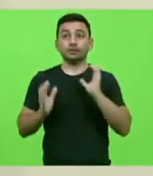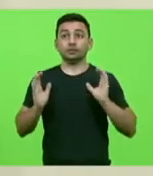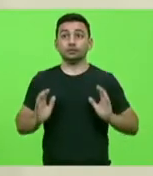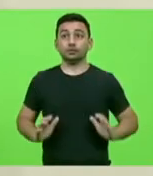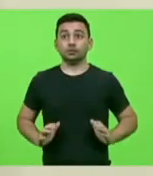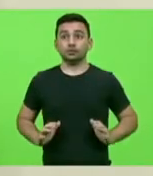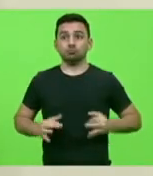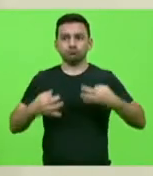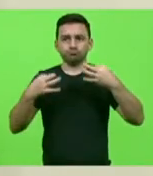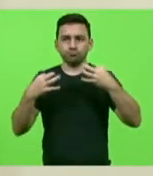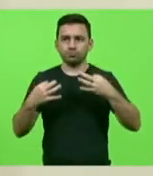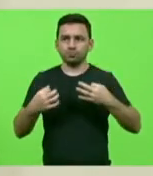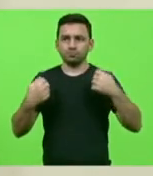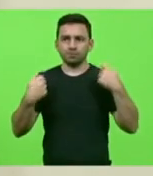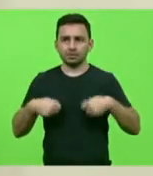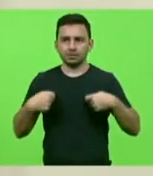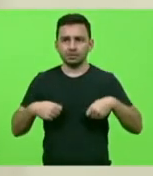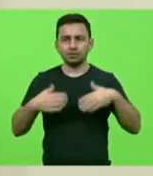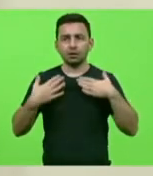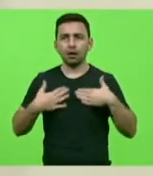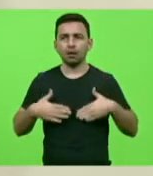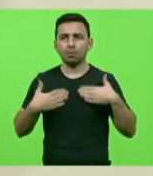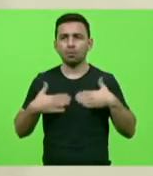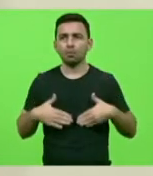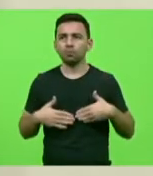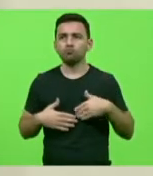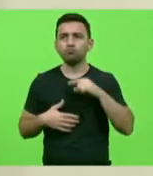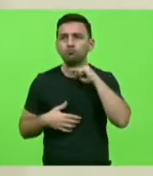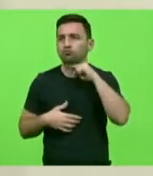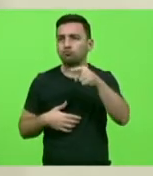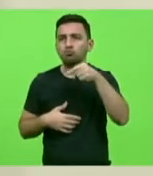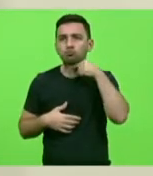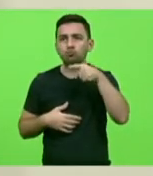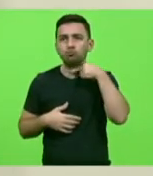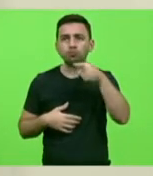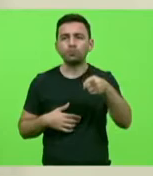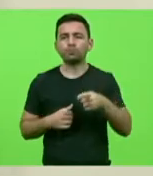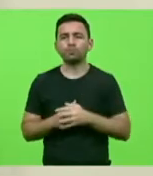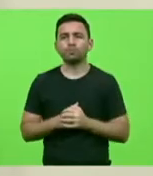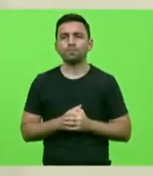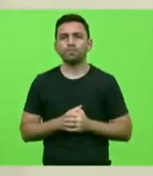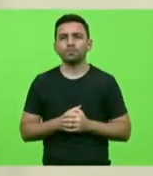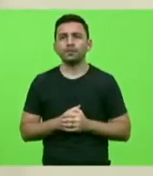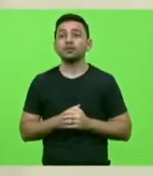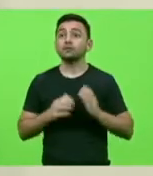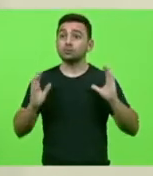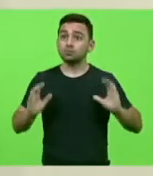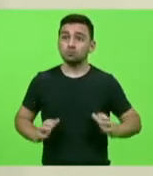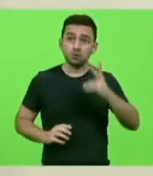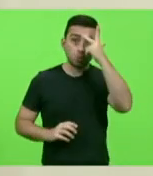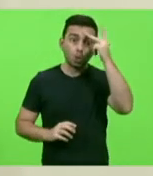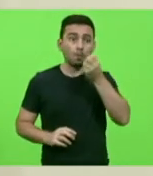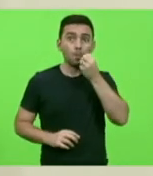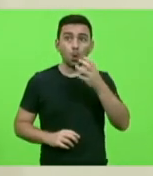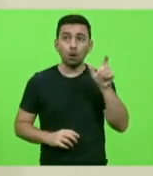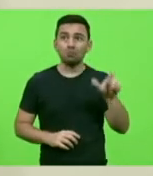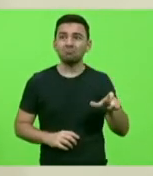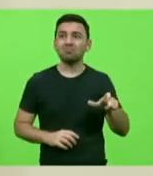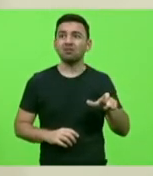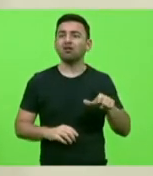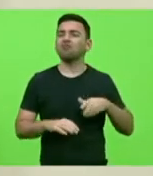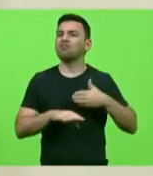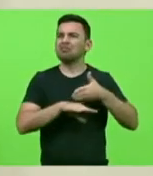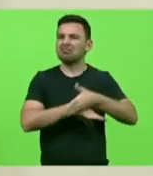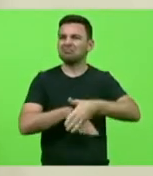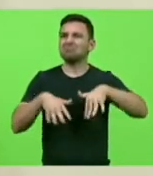portar de forma tranquila, não se porta. Até cidadãos de bem participaram